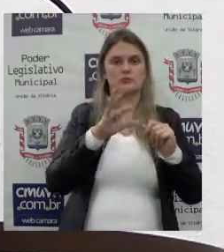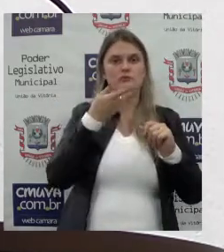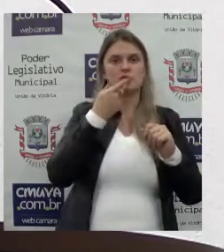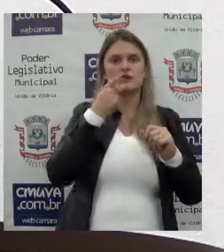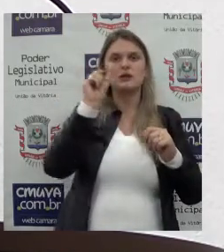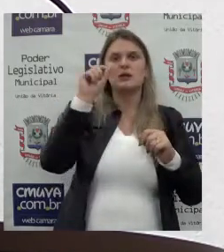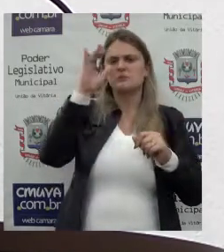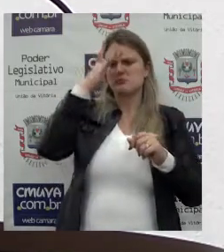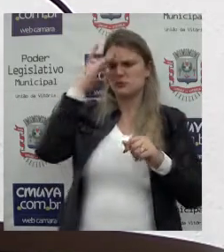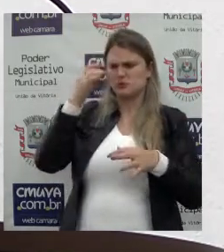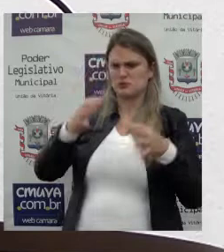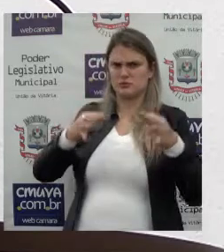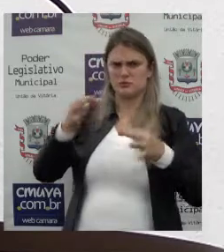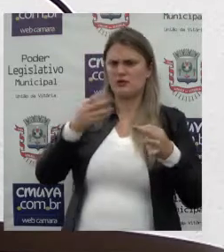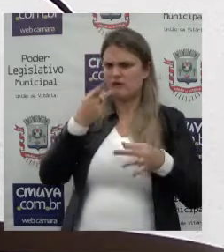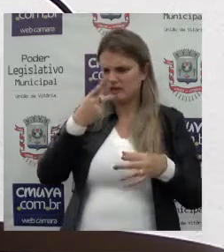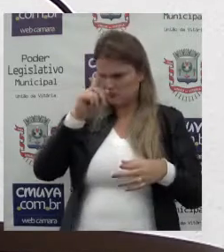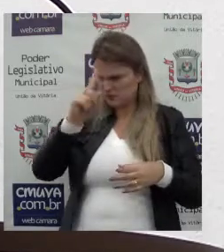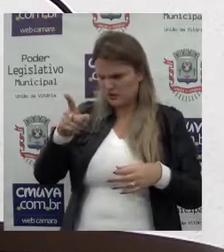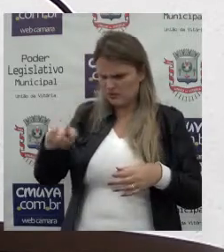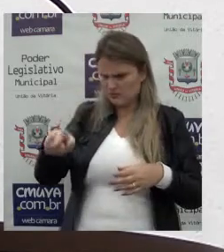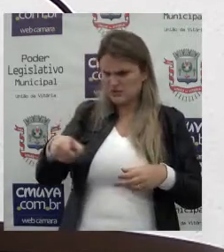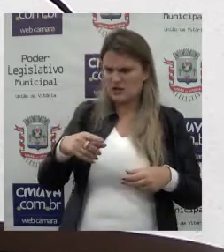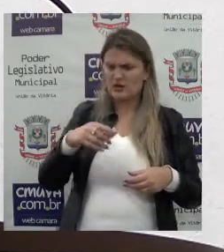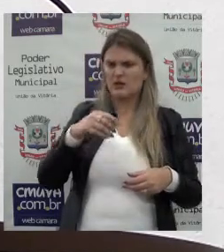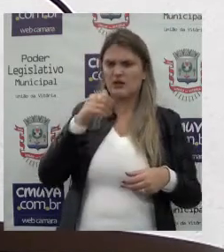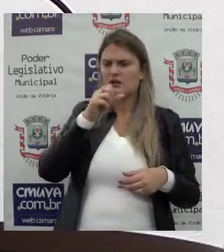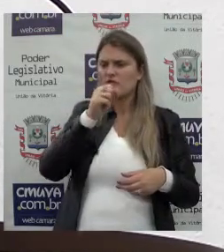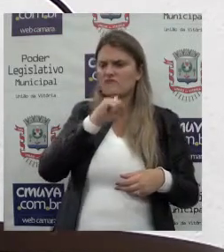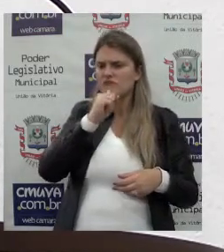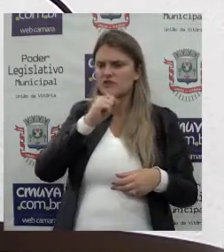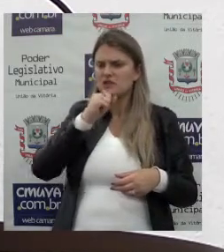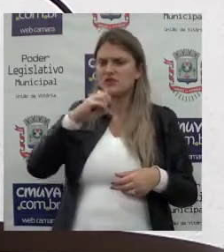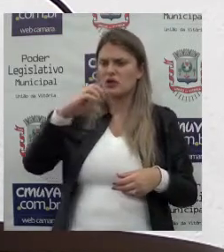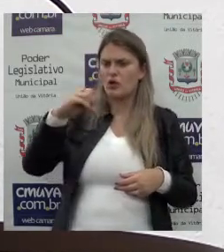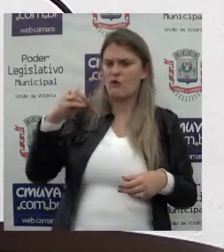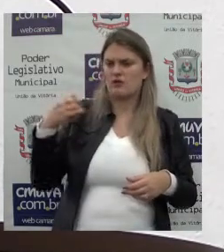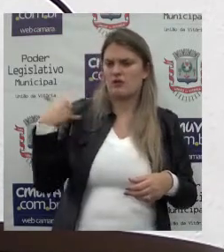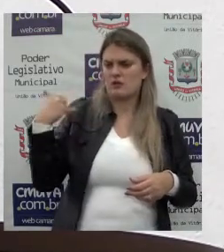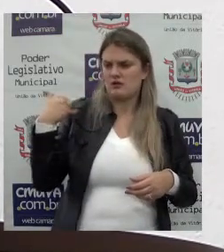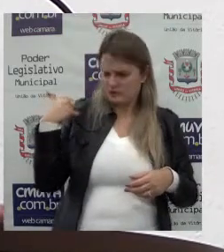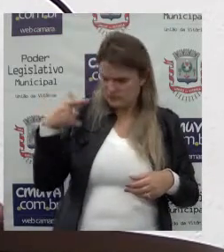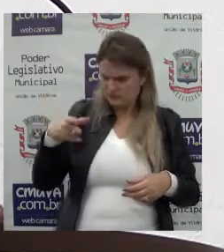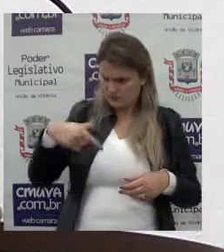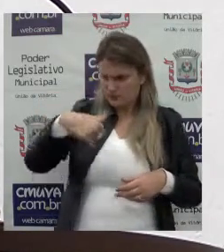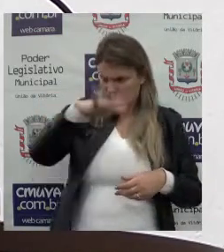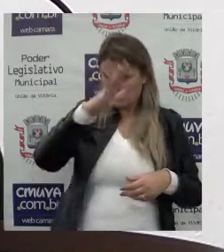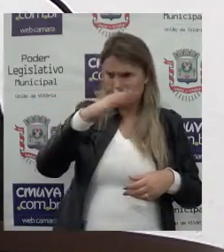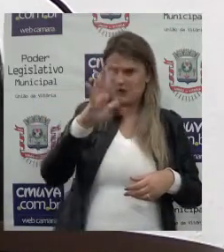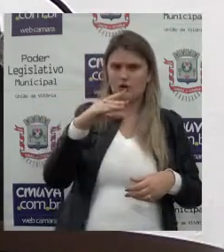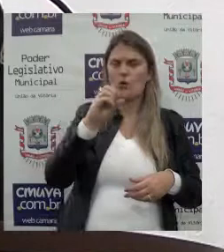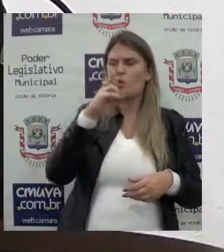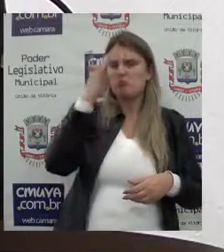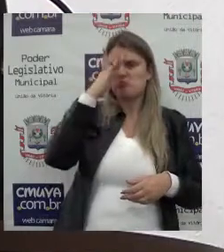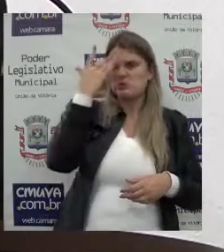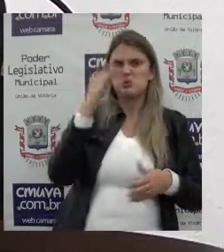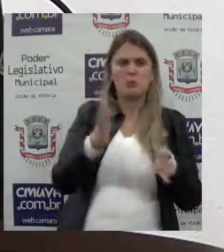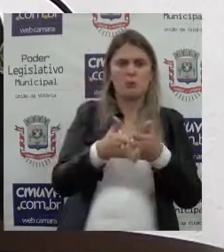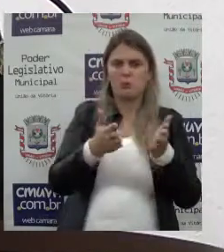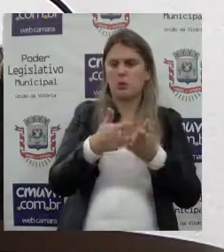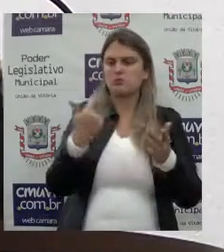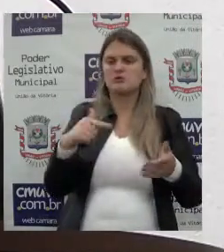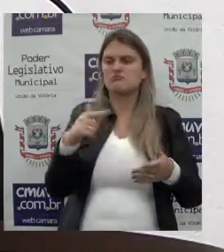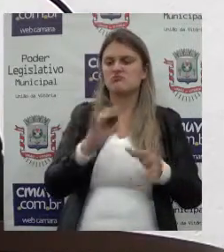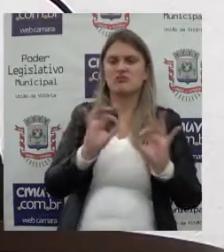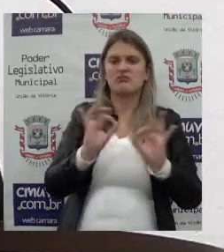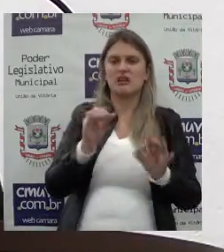Cito como exemplo, é você, em uma ordem judicial, mandar retirar uma velhinha de 90 anos que perdeu o marido, não tinha nenhuma uma conjuntura lá, um boia fria, que